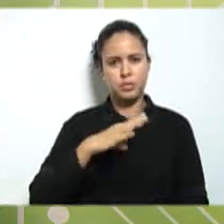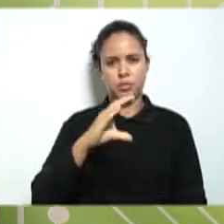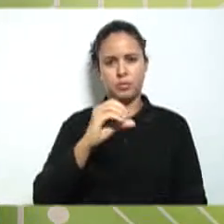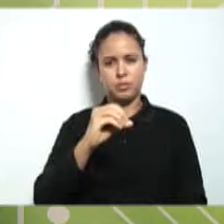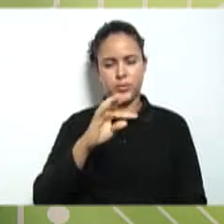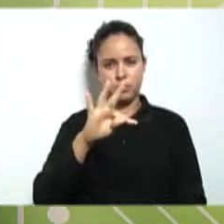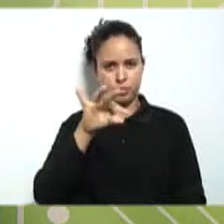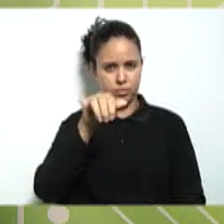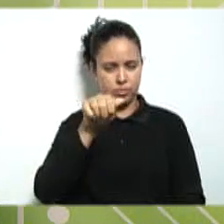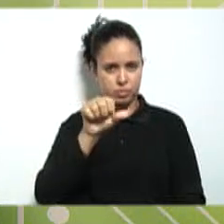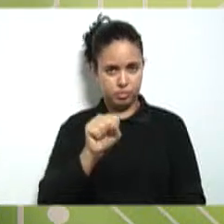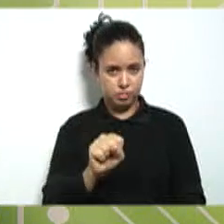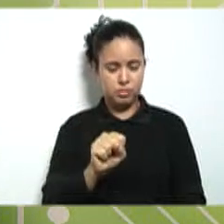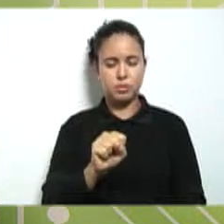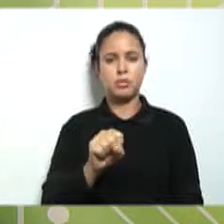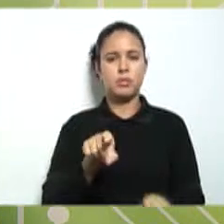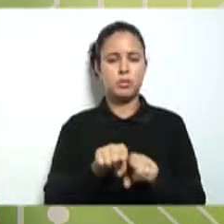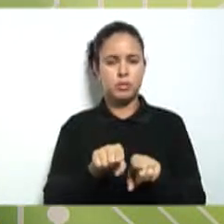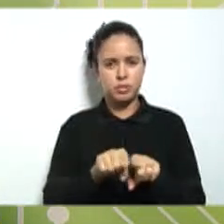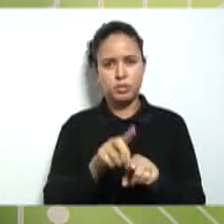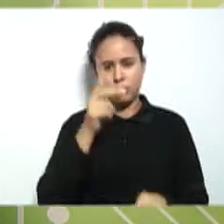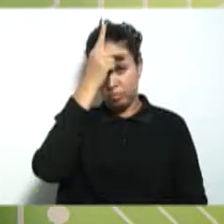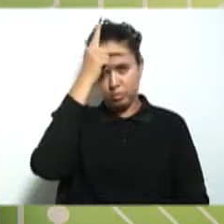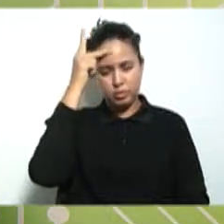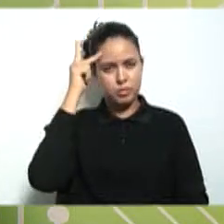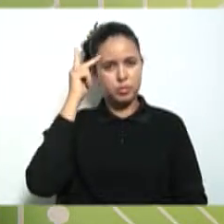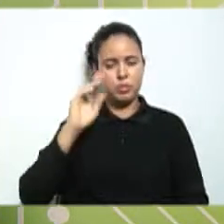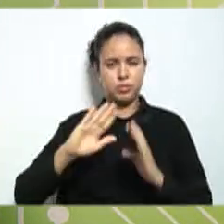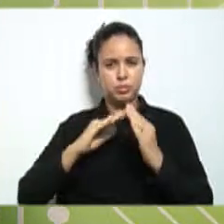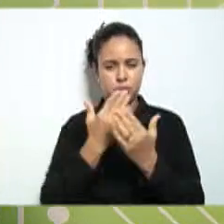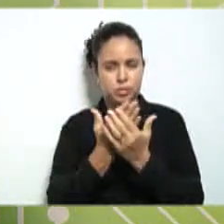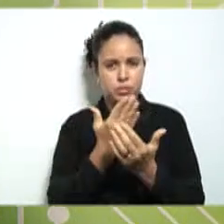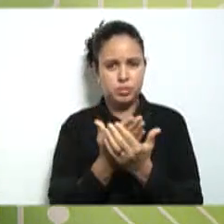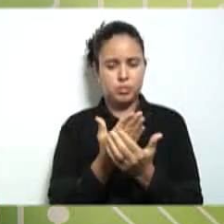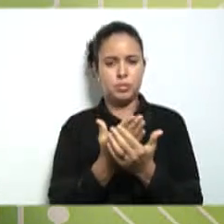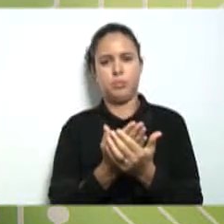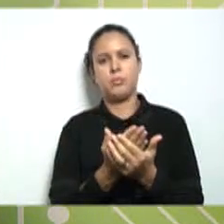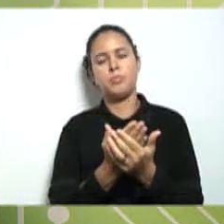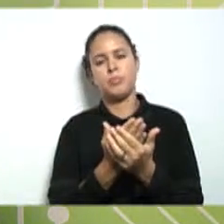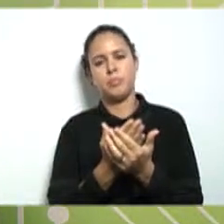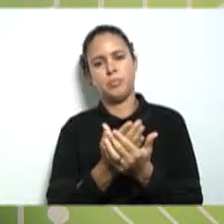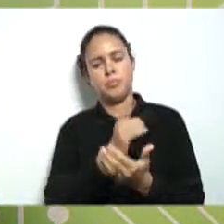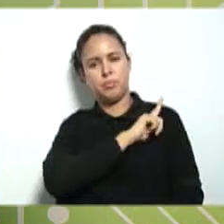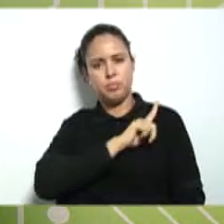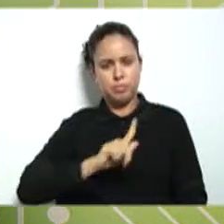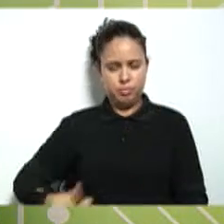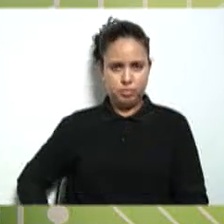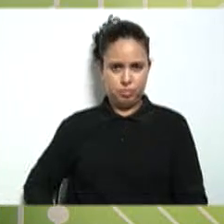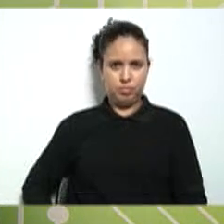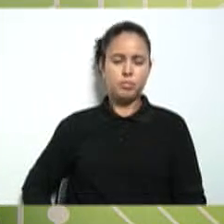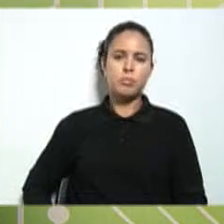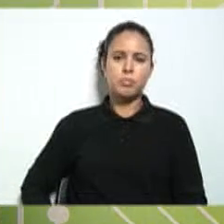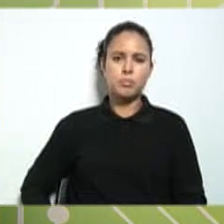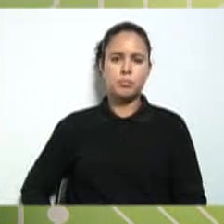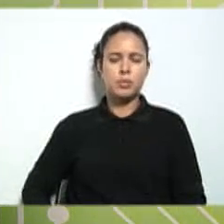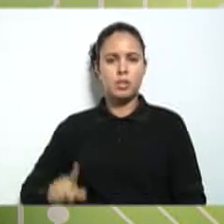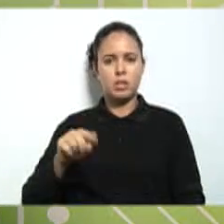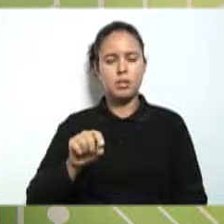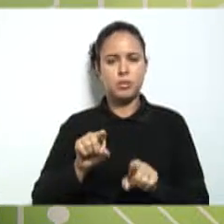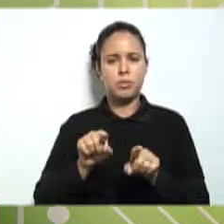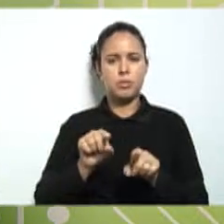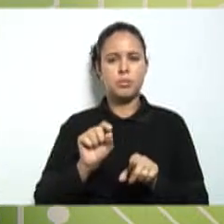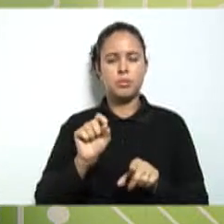e para as pessoas que vieram de escolas públicas. E a intenção dessa política pública é justamente minimizar